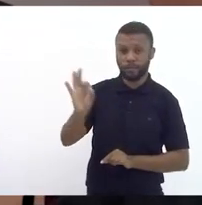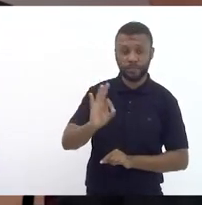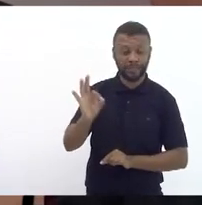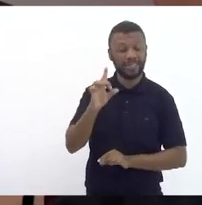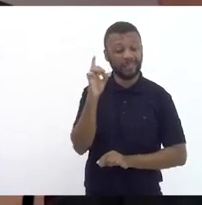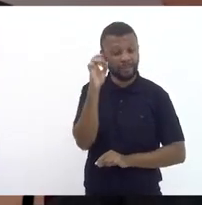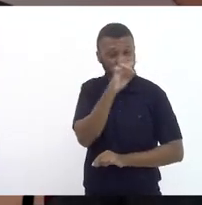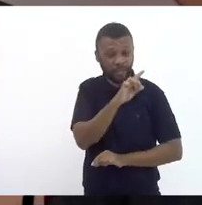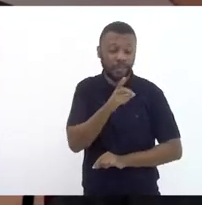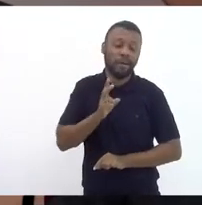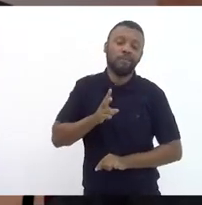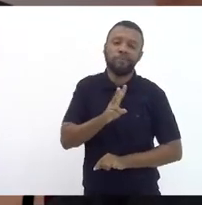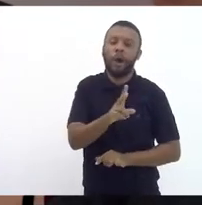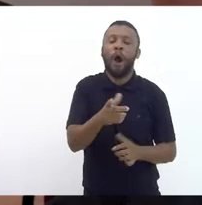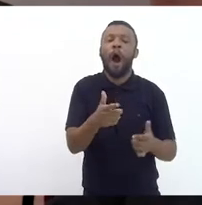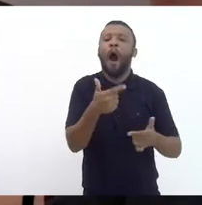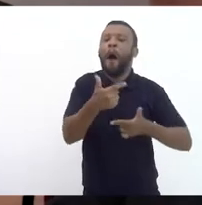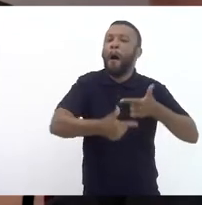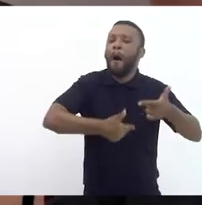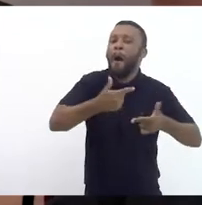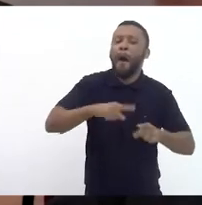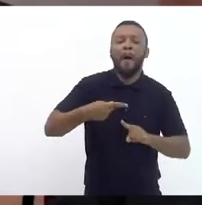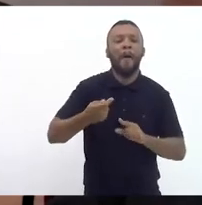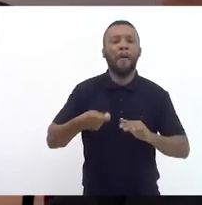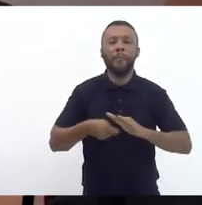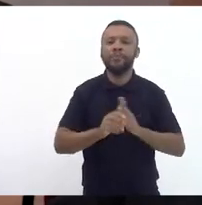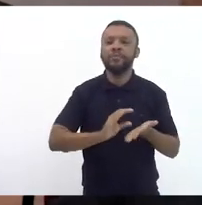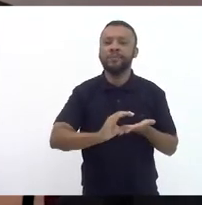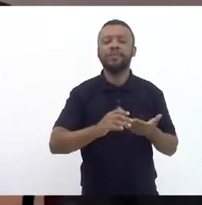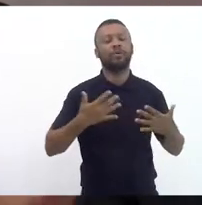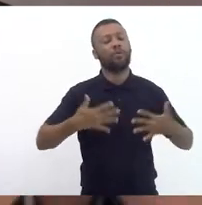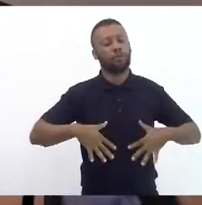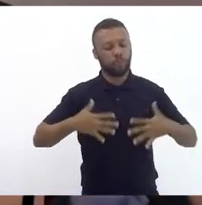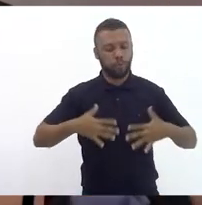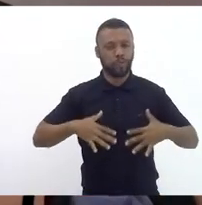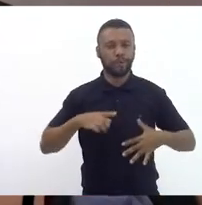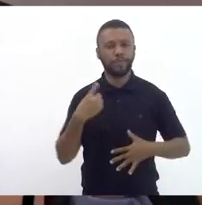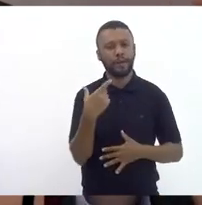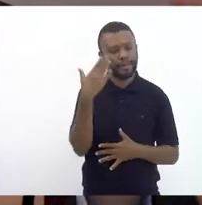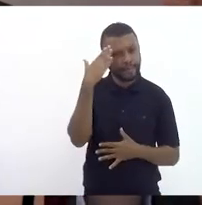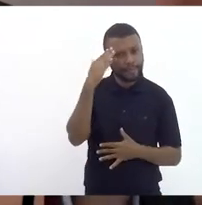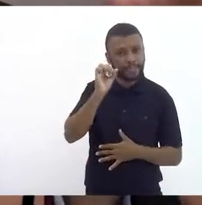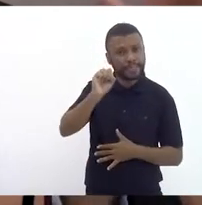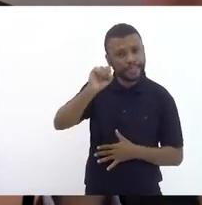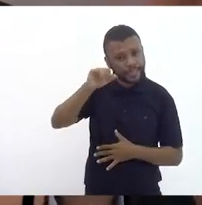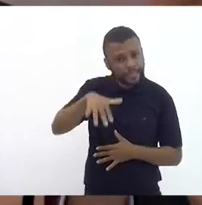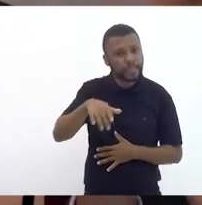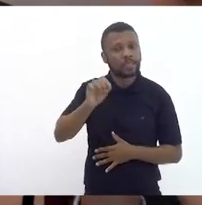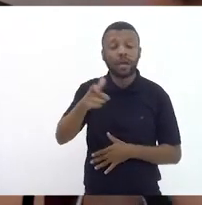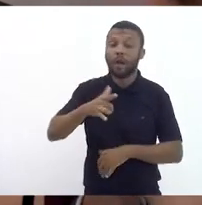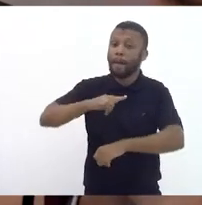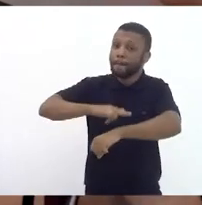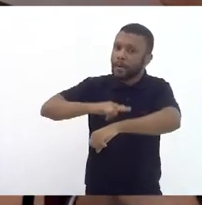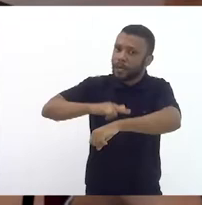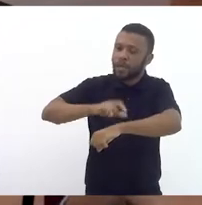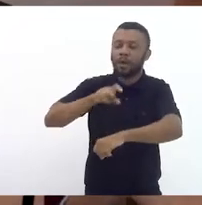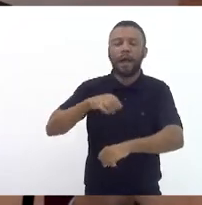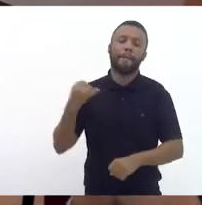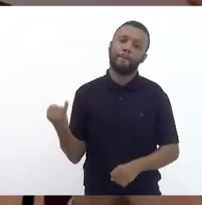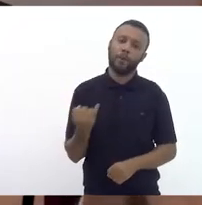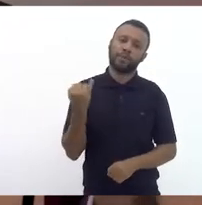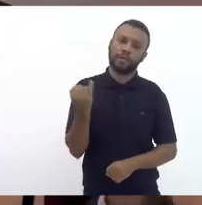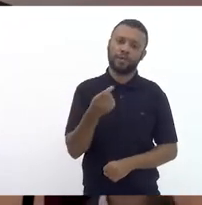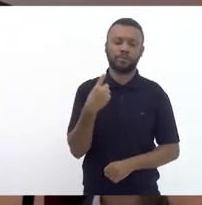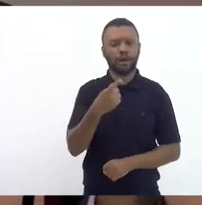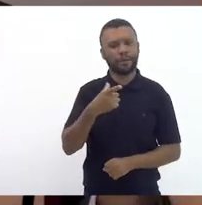em investimentos também é grande. Nós sabemos, sim, que banheiro é uma necessidade muito importante. Fizemos